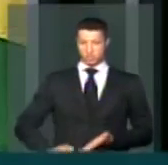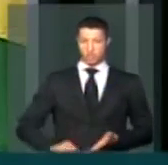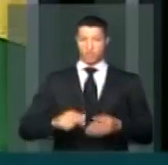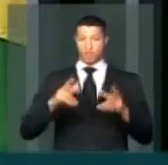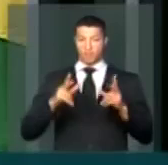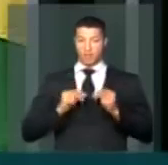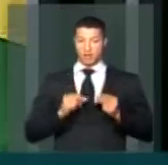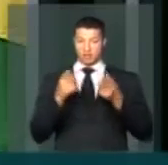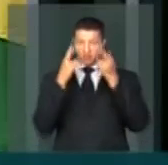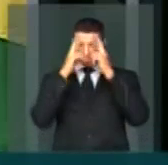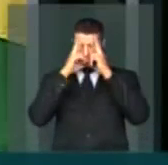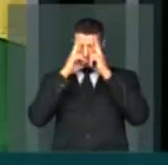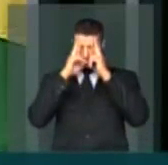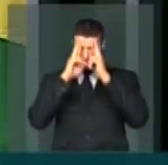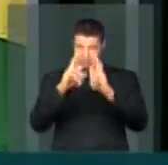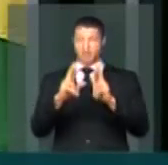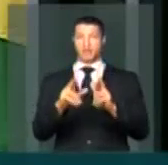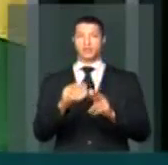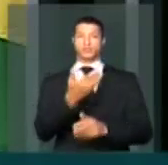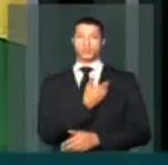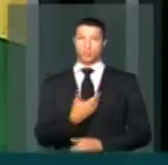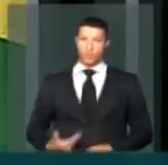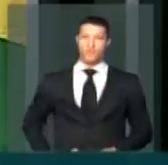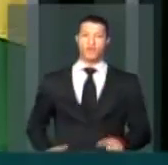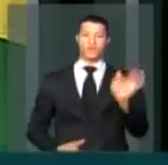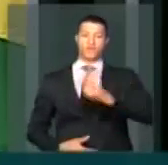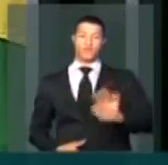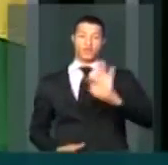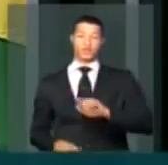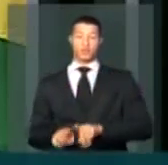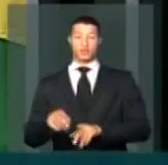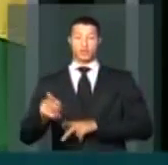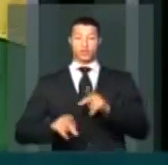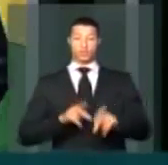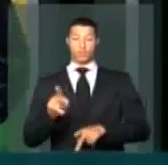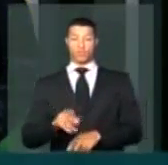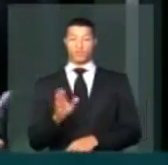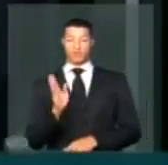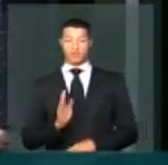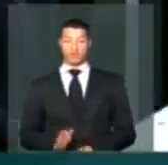merece respeito dessa casa, do governo federal e do povo brasileiro. Muito obrigado.